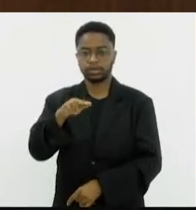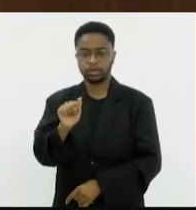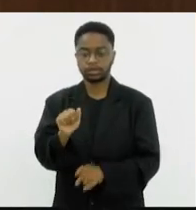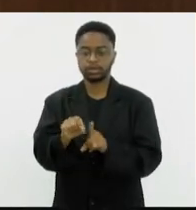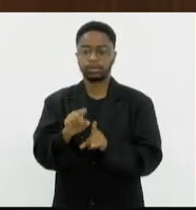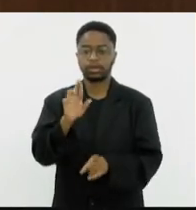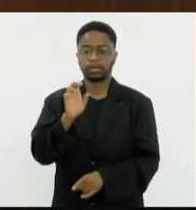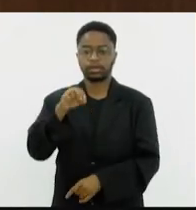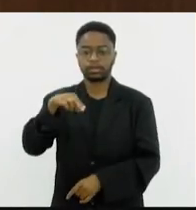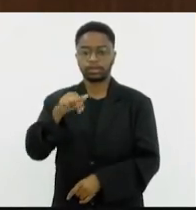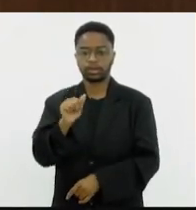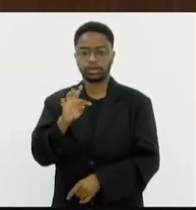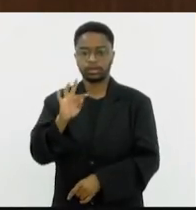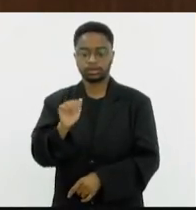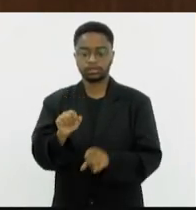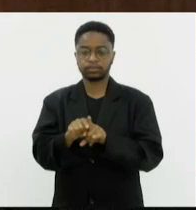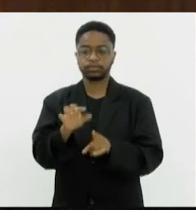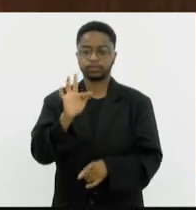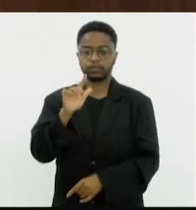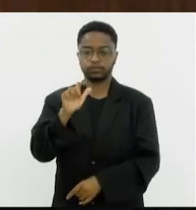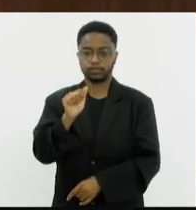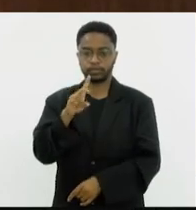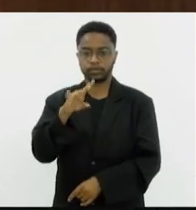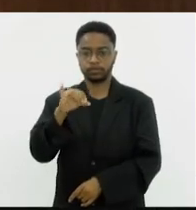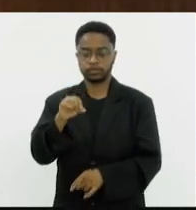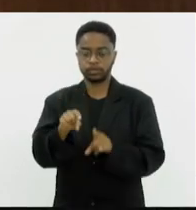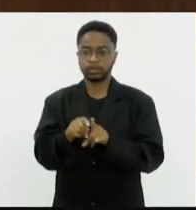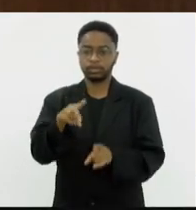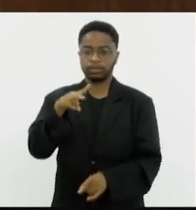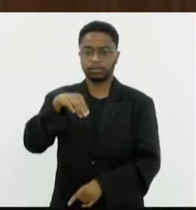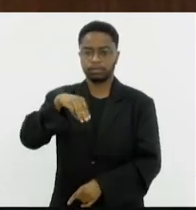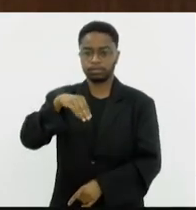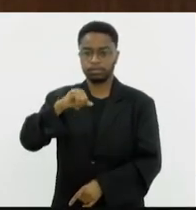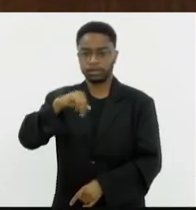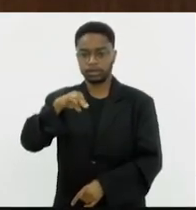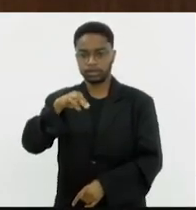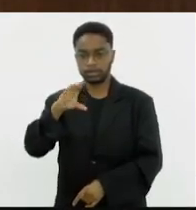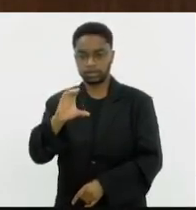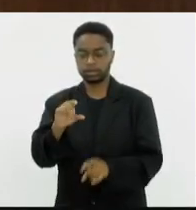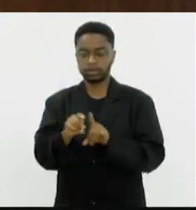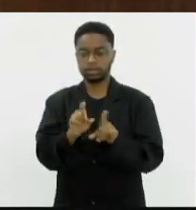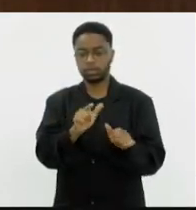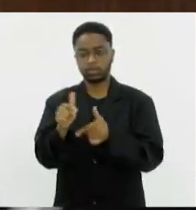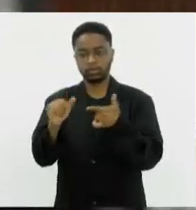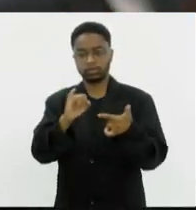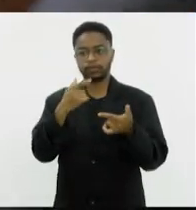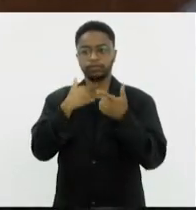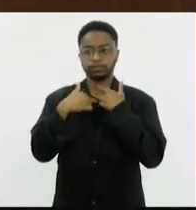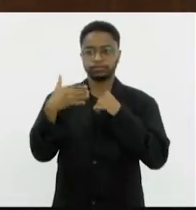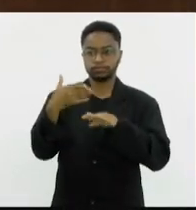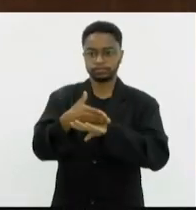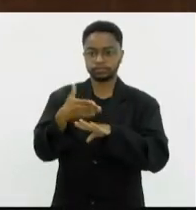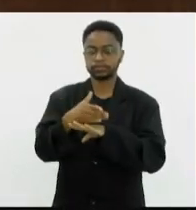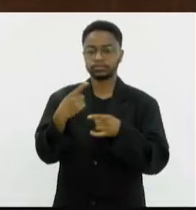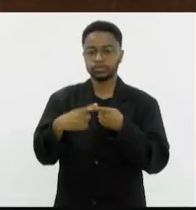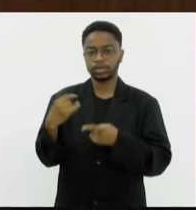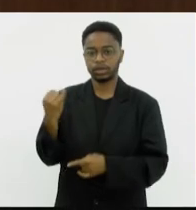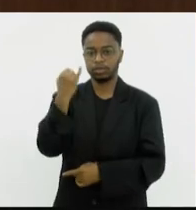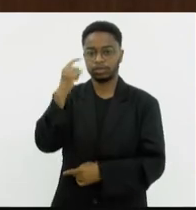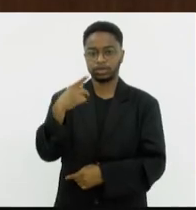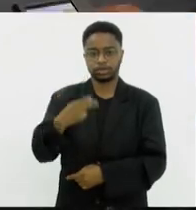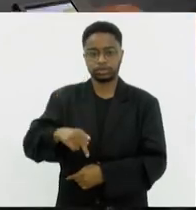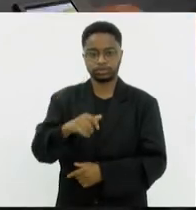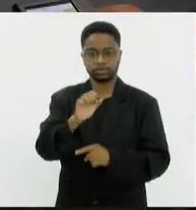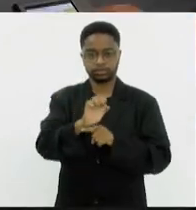Renata Souza, o deputado Flávio Serafini, o deputado Carlos Mink e os demais colegas que quiserem somar com a frente, que é importantíssima para o nosso